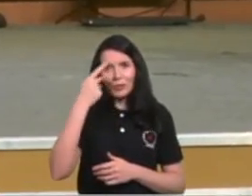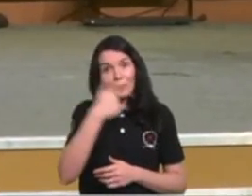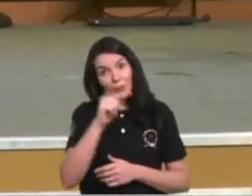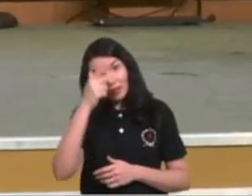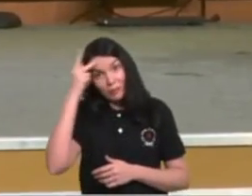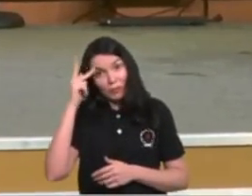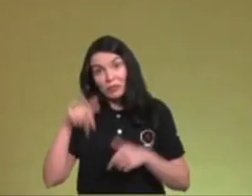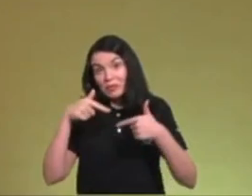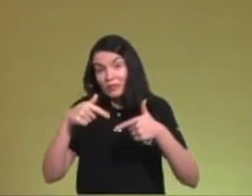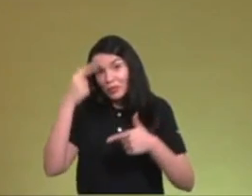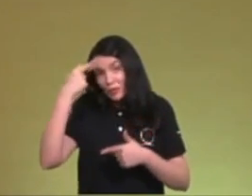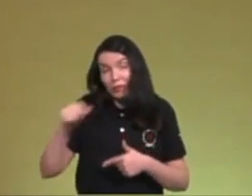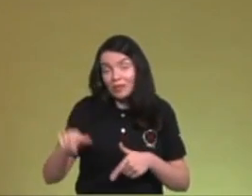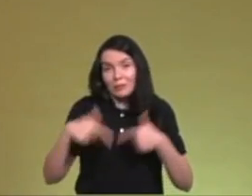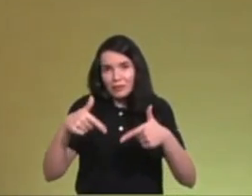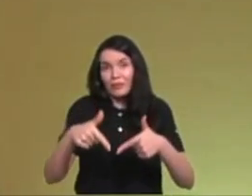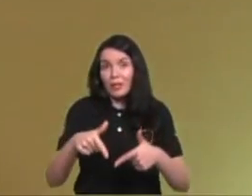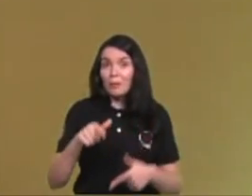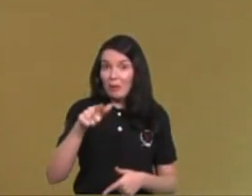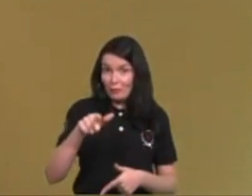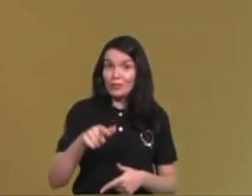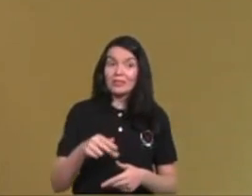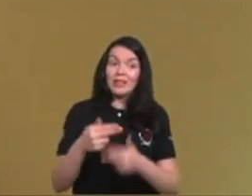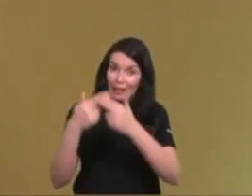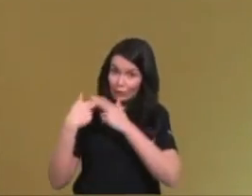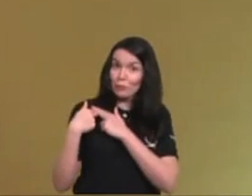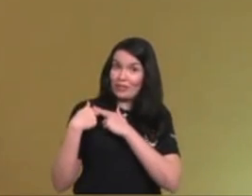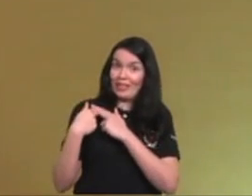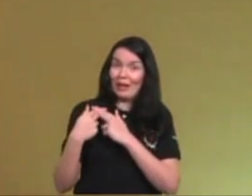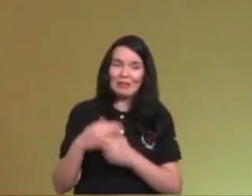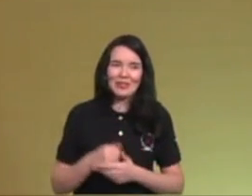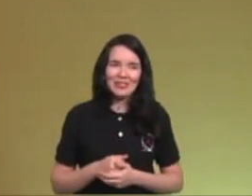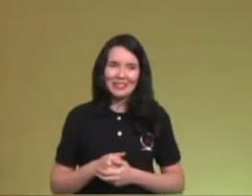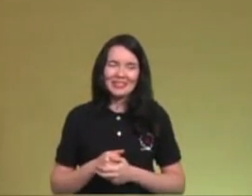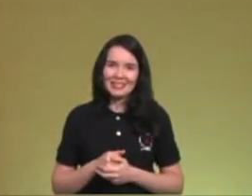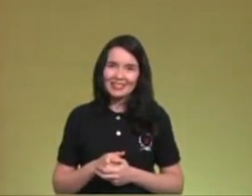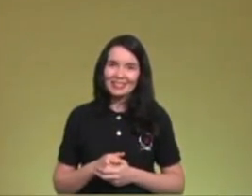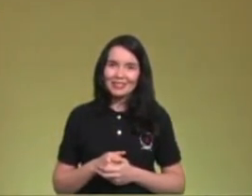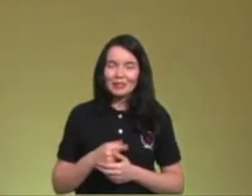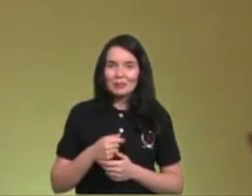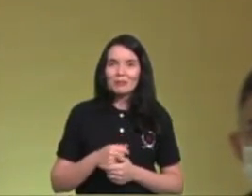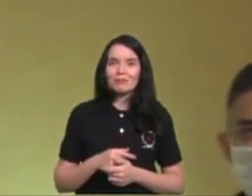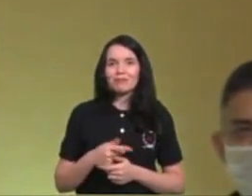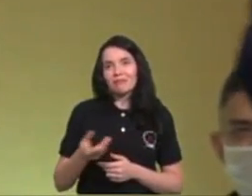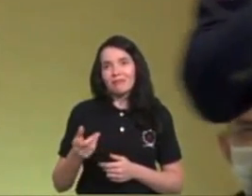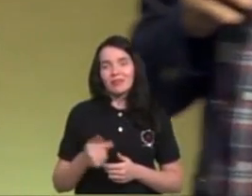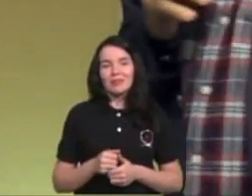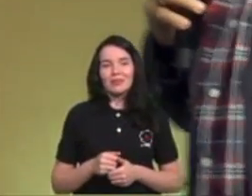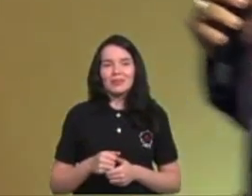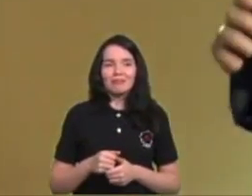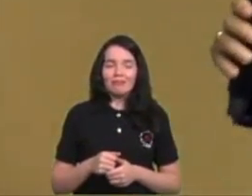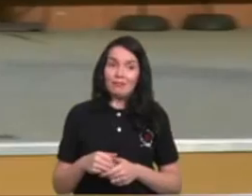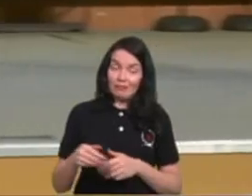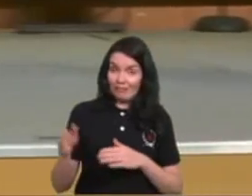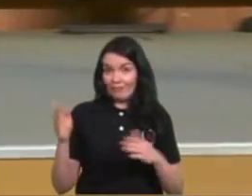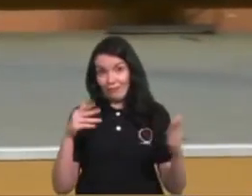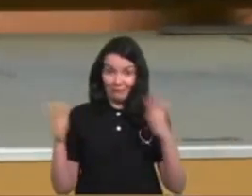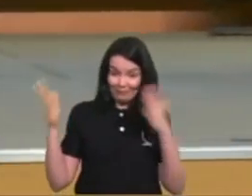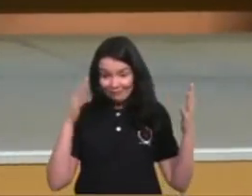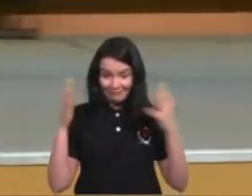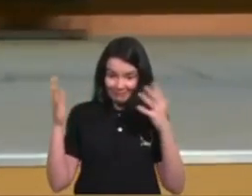fez Mas você que tá segurando a bucha então você não é o que você pensa ser você deposita alguma coisa que já foi o